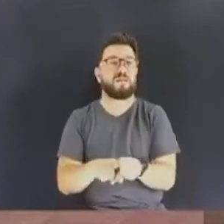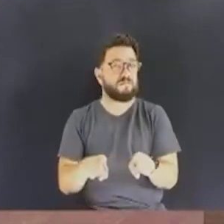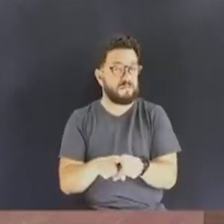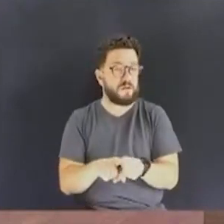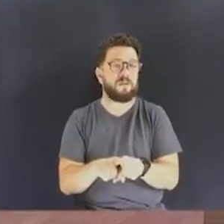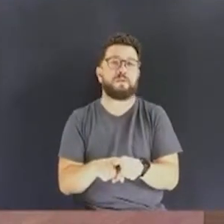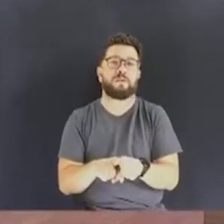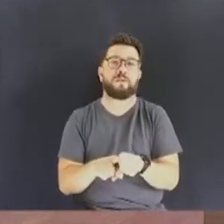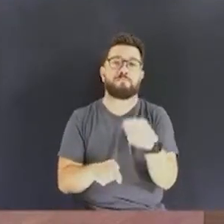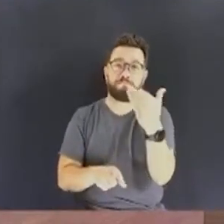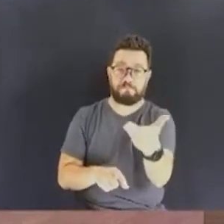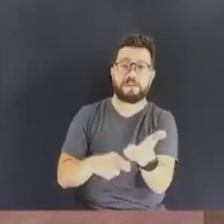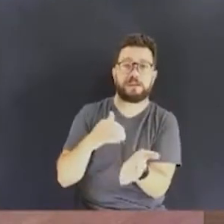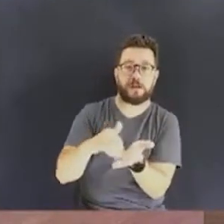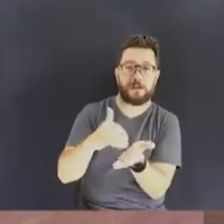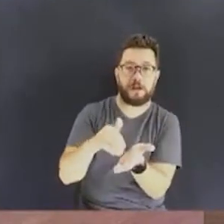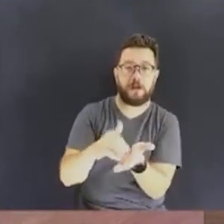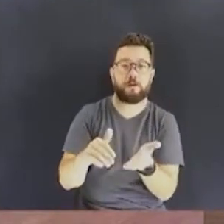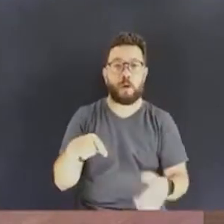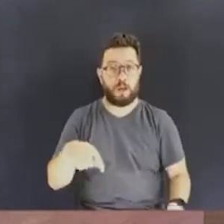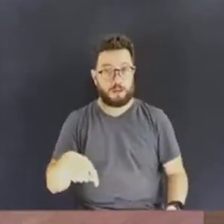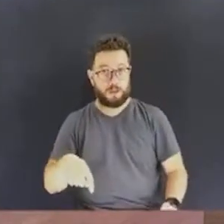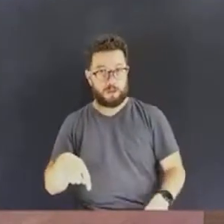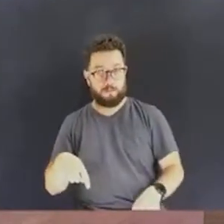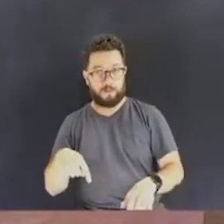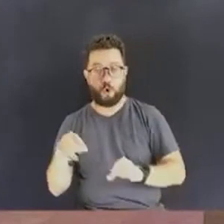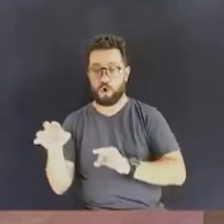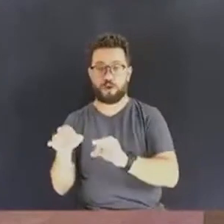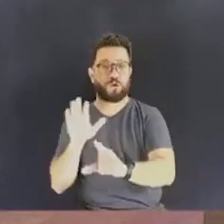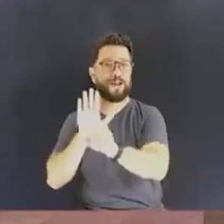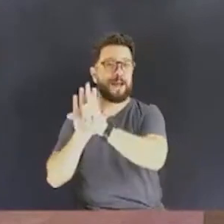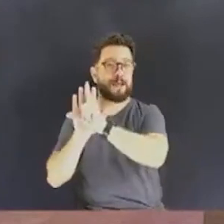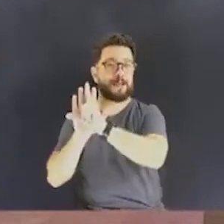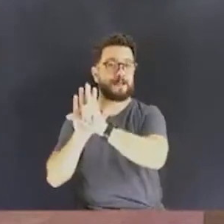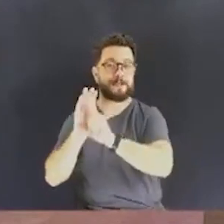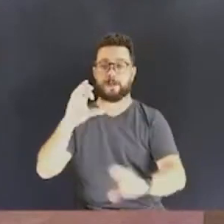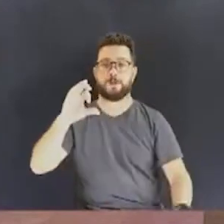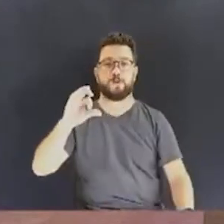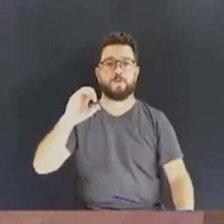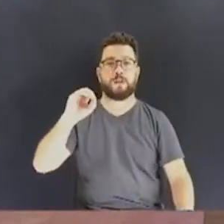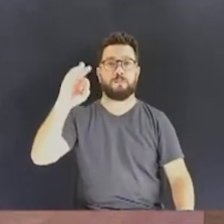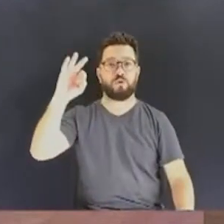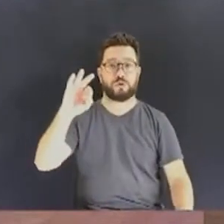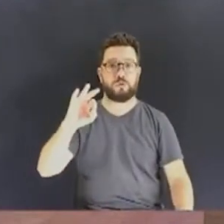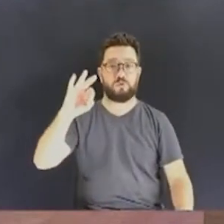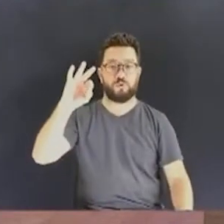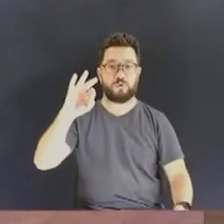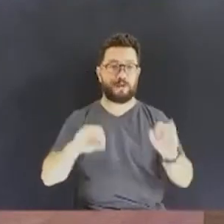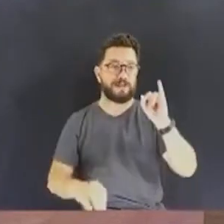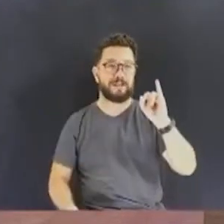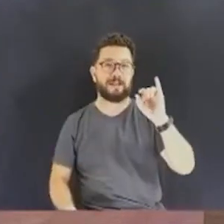secretário, tivemos uma lei aqui nessa casa de redução até de 90% do ITBI. Houve